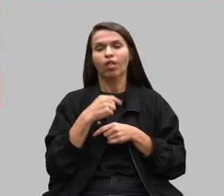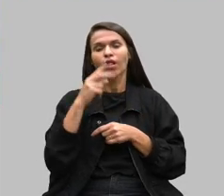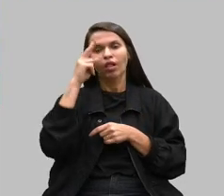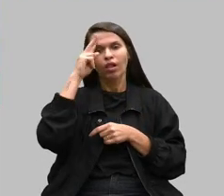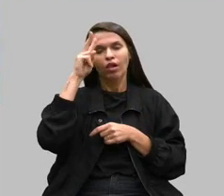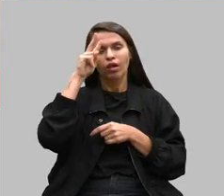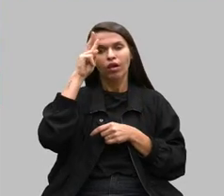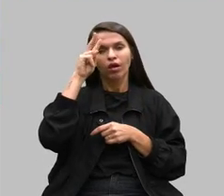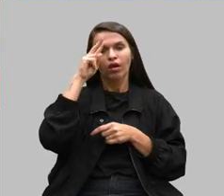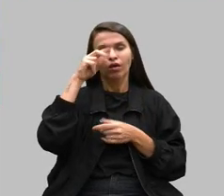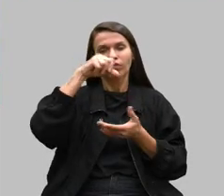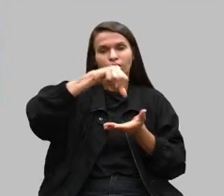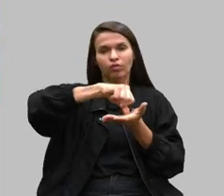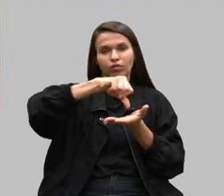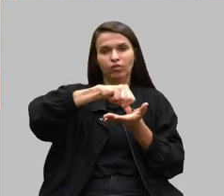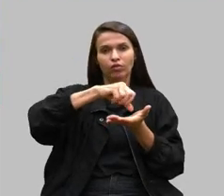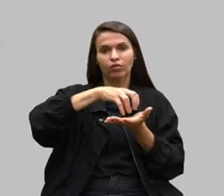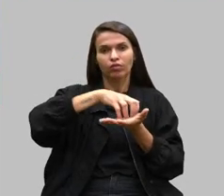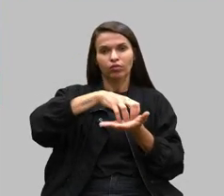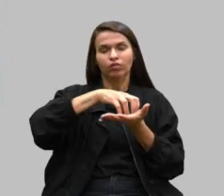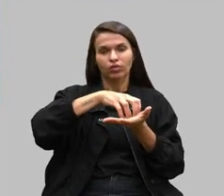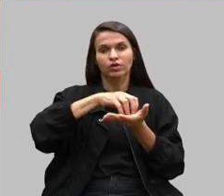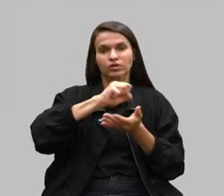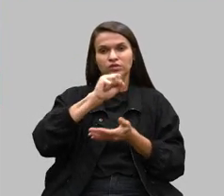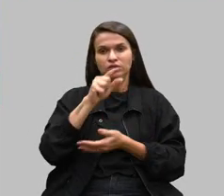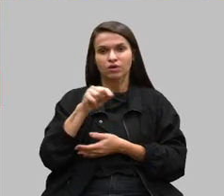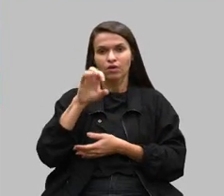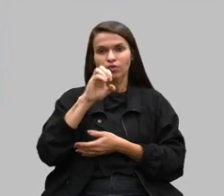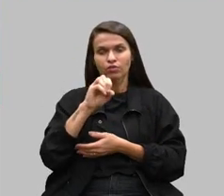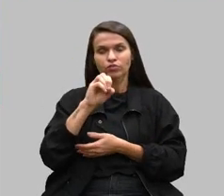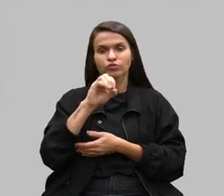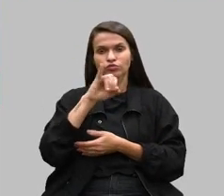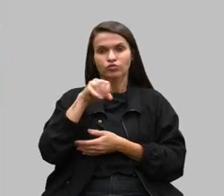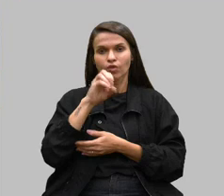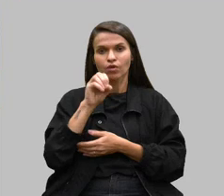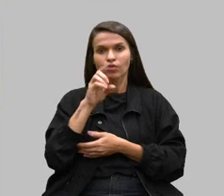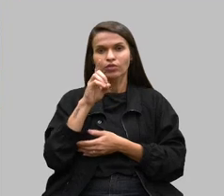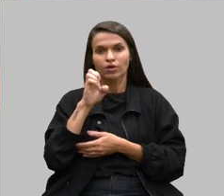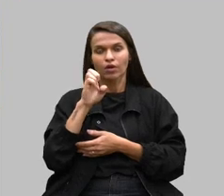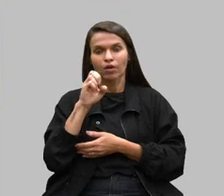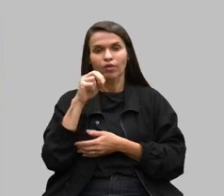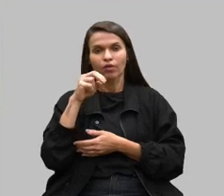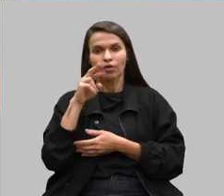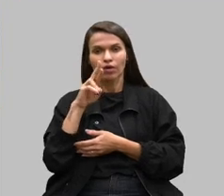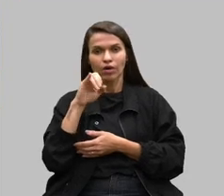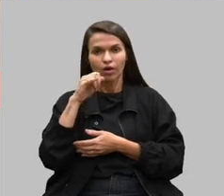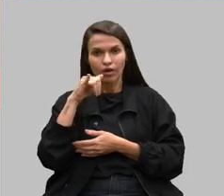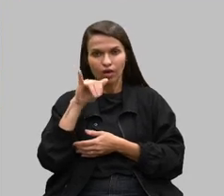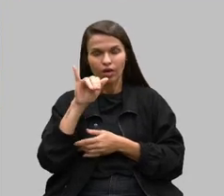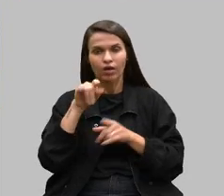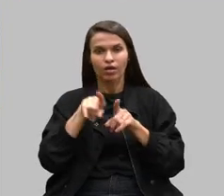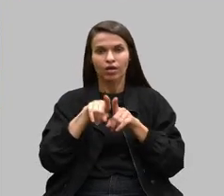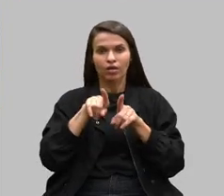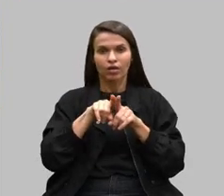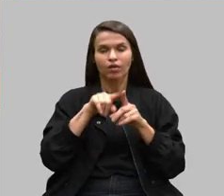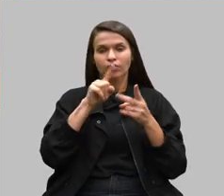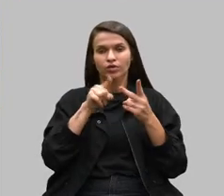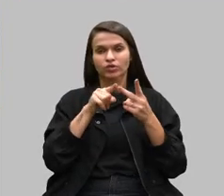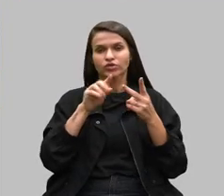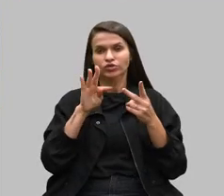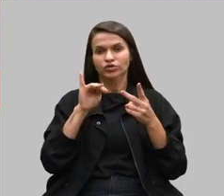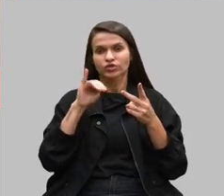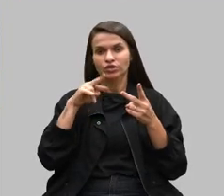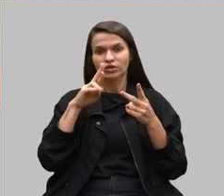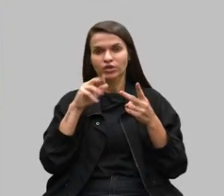da memória em São João Del Rei e Tiradentes eh assinamos um contrato para recuperação do